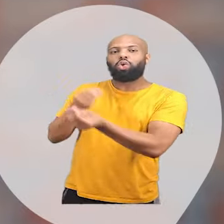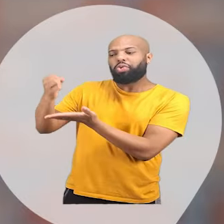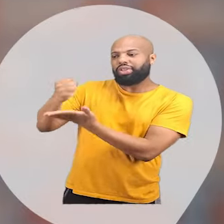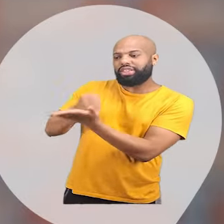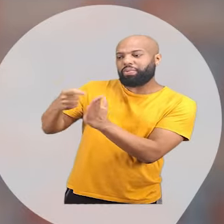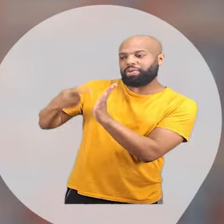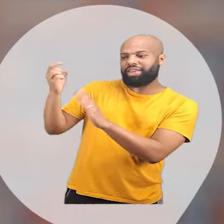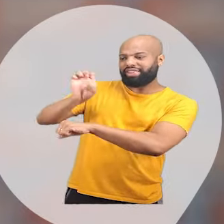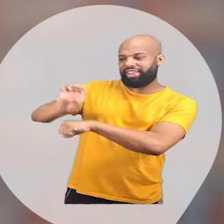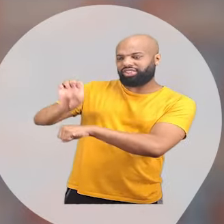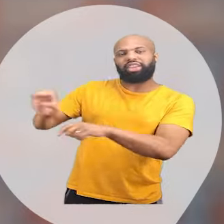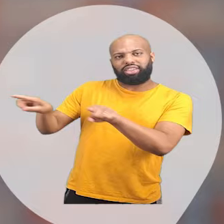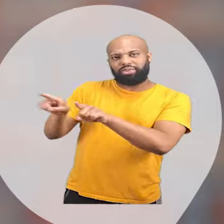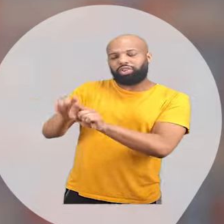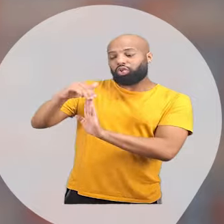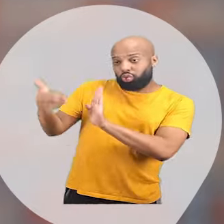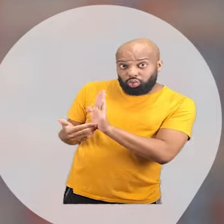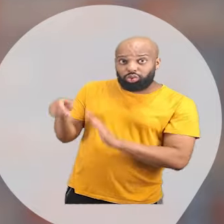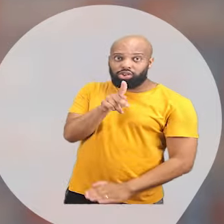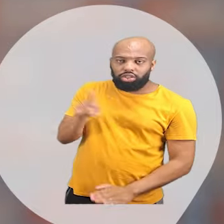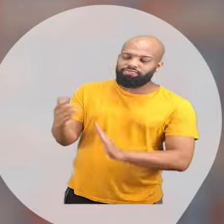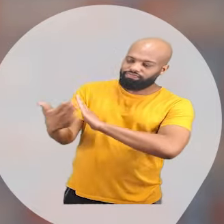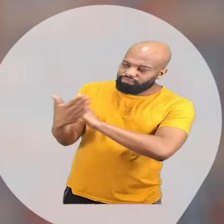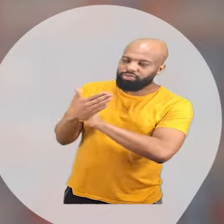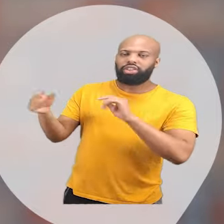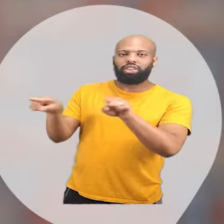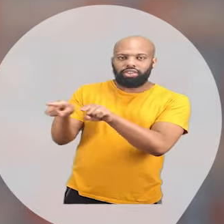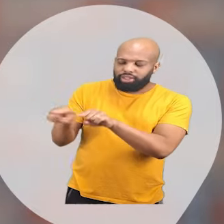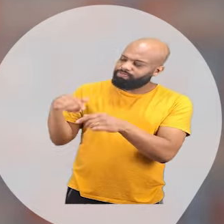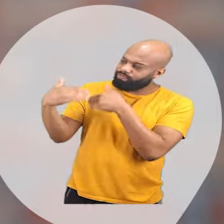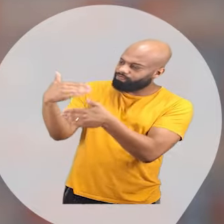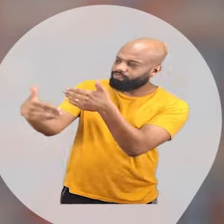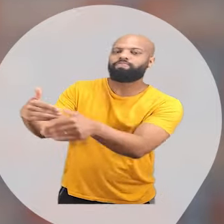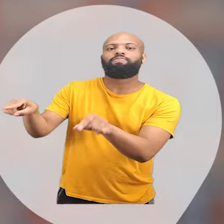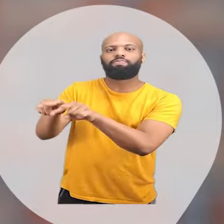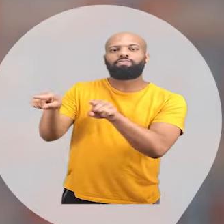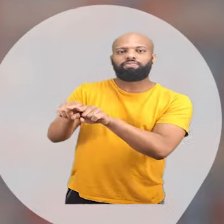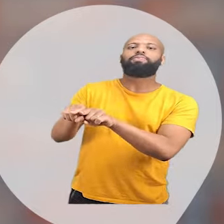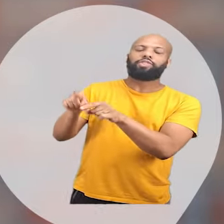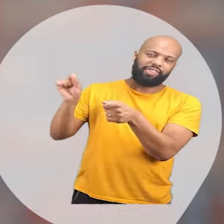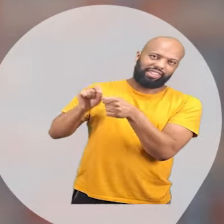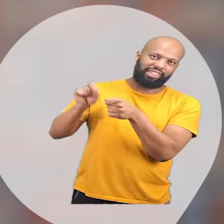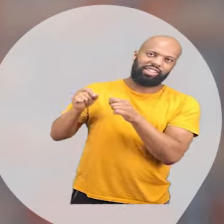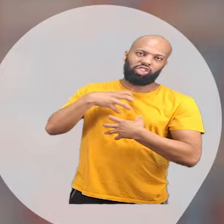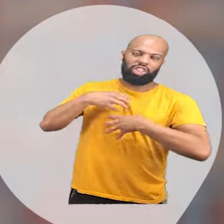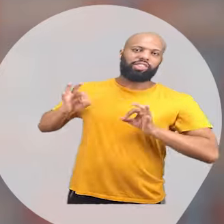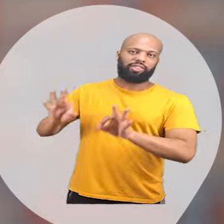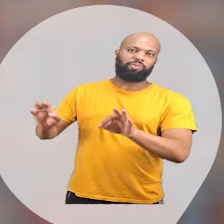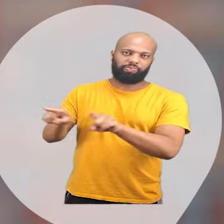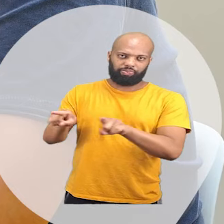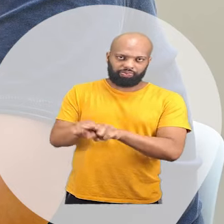contratar a primeira estagiária né tudo isso os professores foram me ajudando a executados